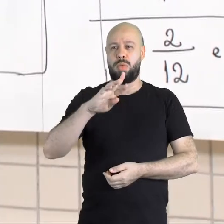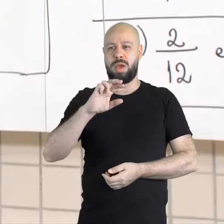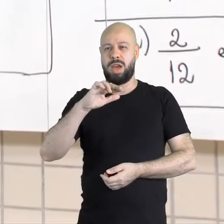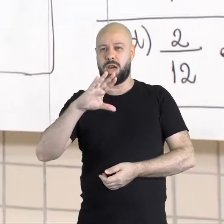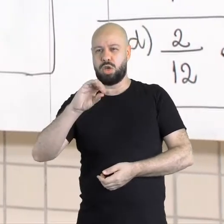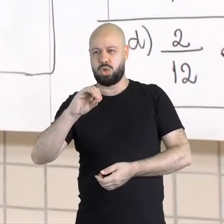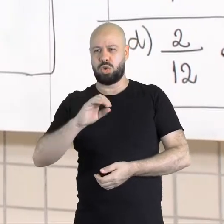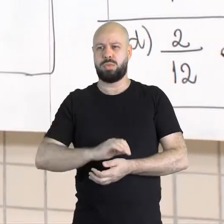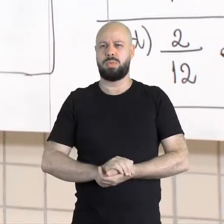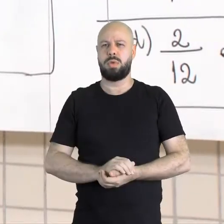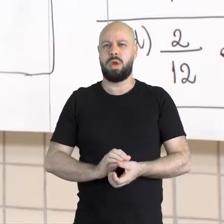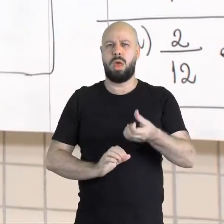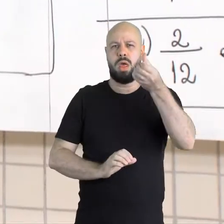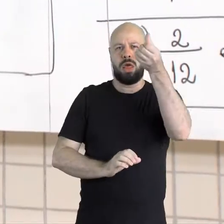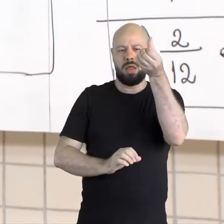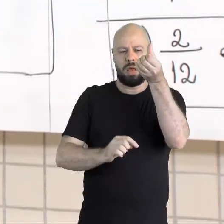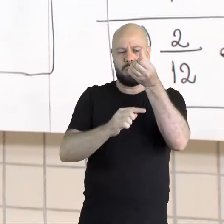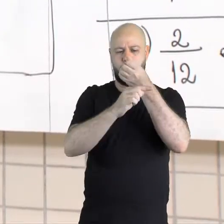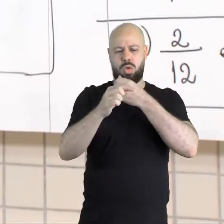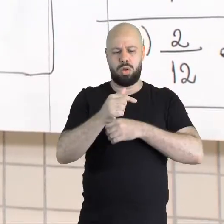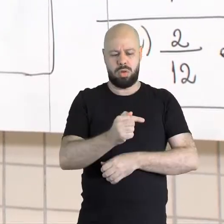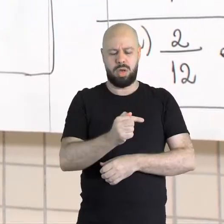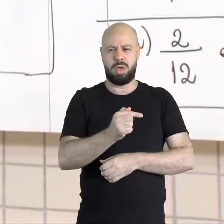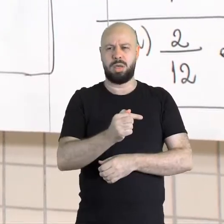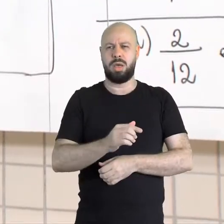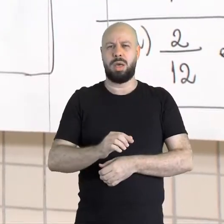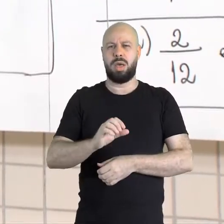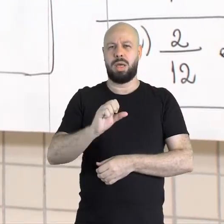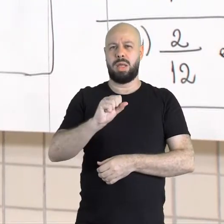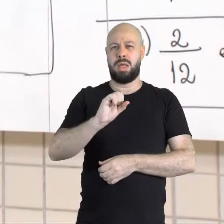Seis sétimos.